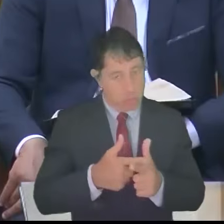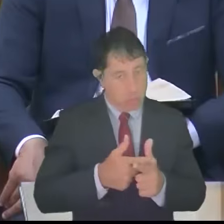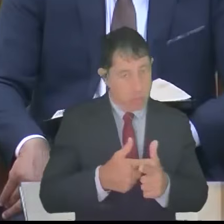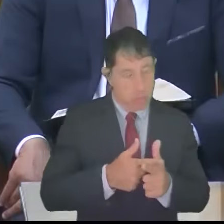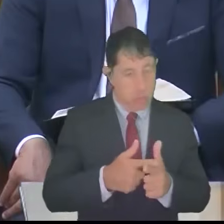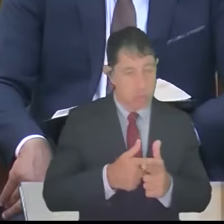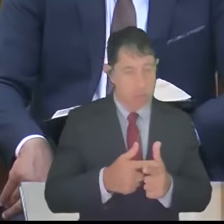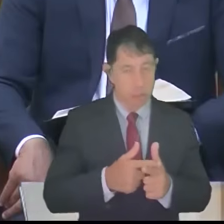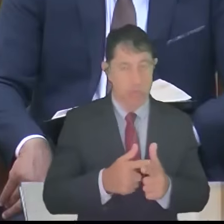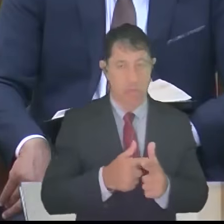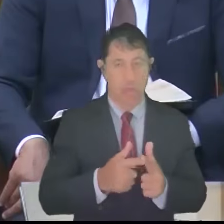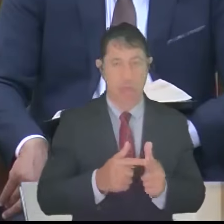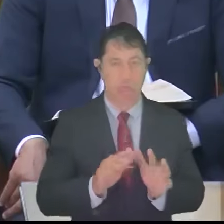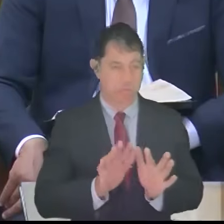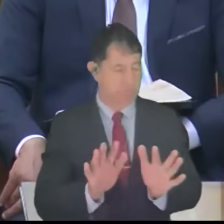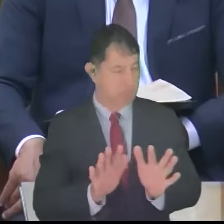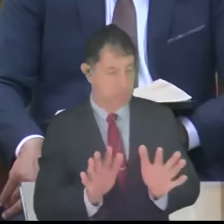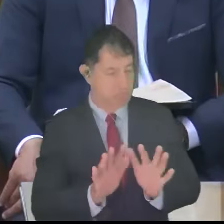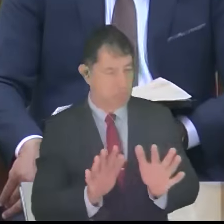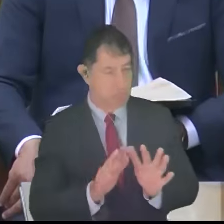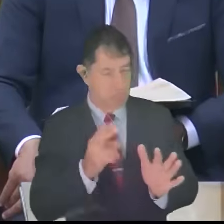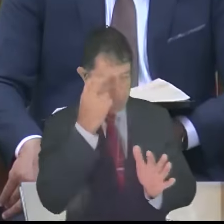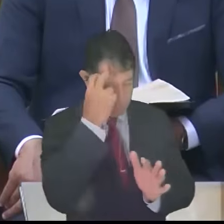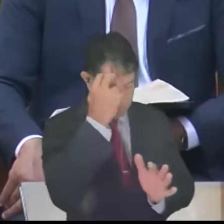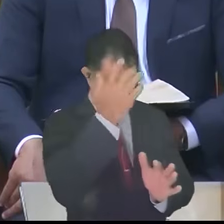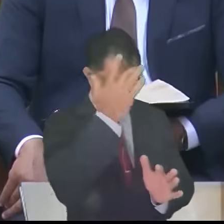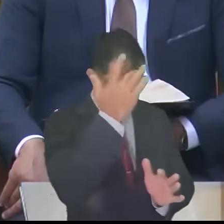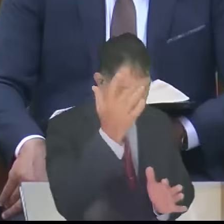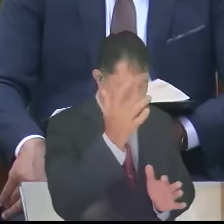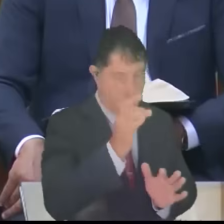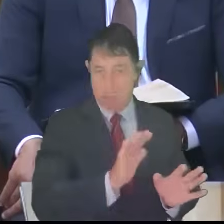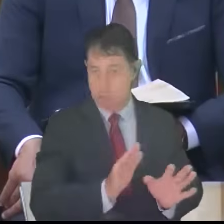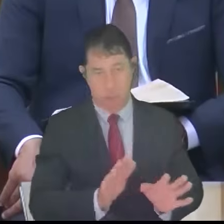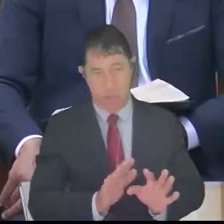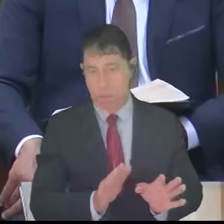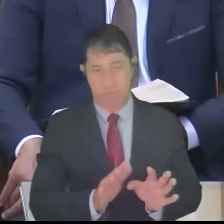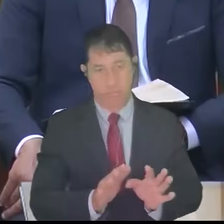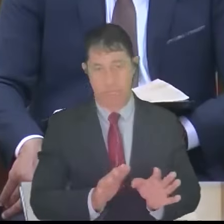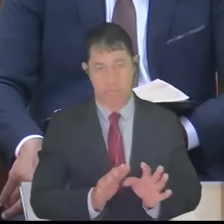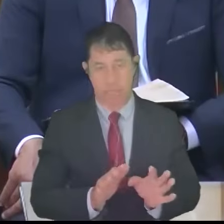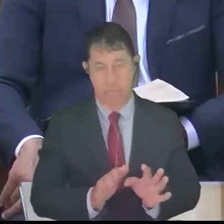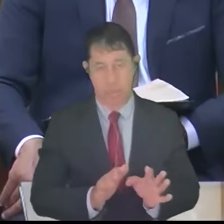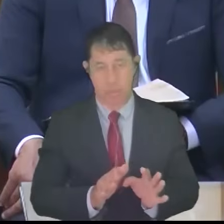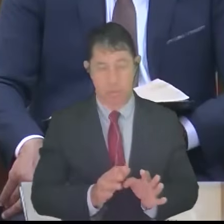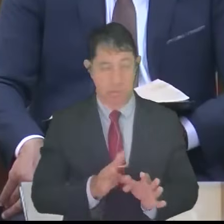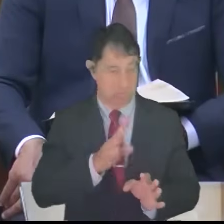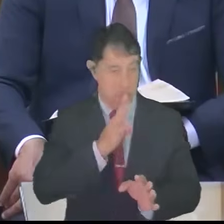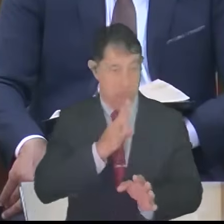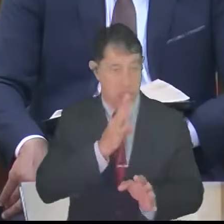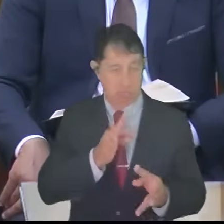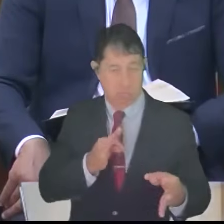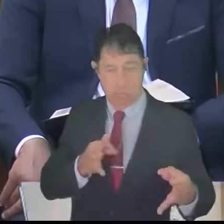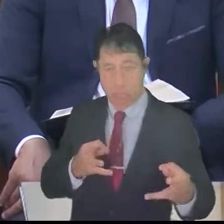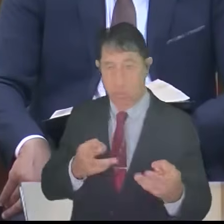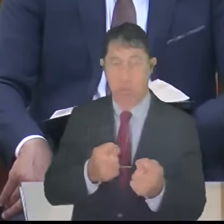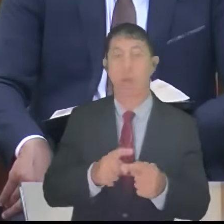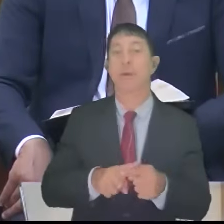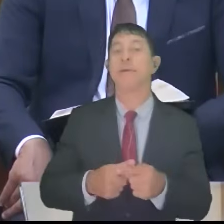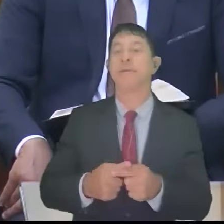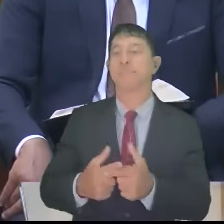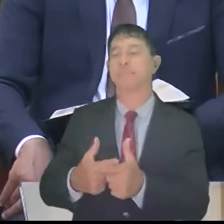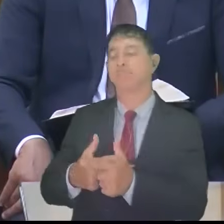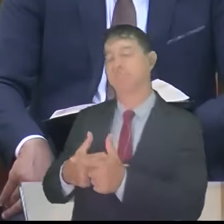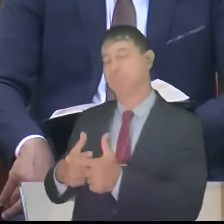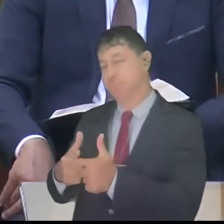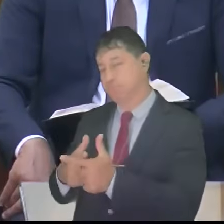formatura, o problema não é você ser culto, o problema não é você ser instruído, o problema é que muitas vezes